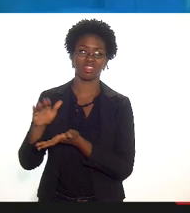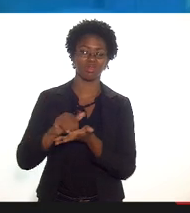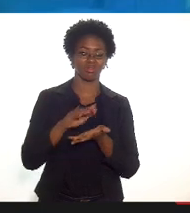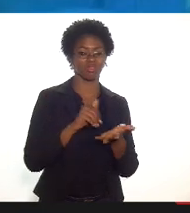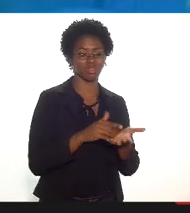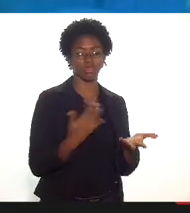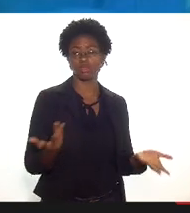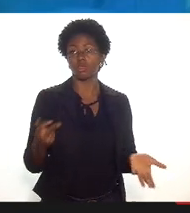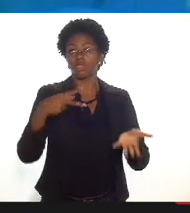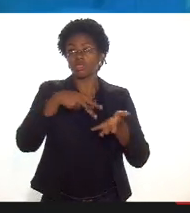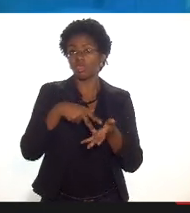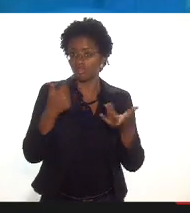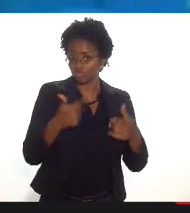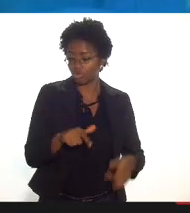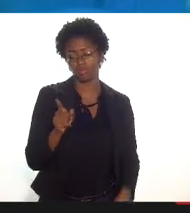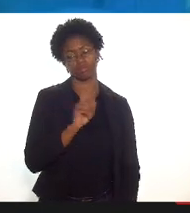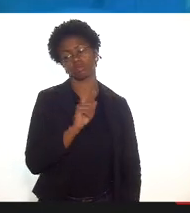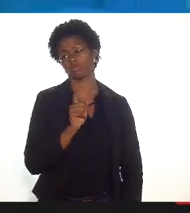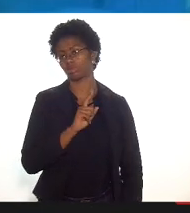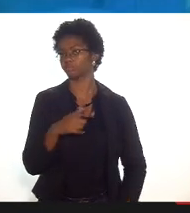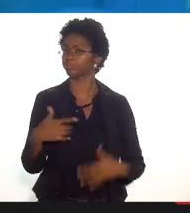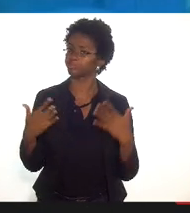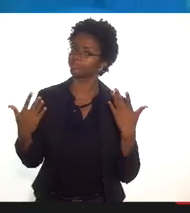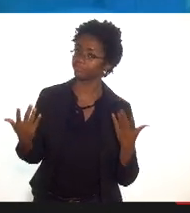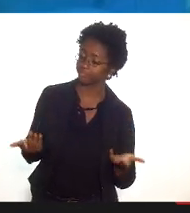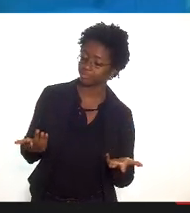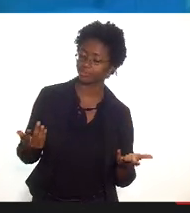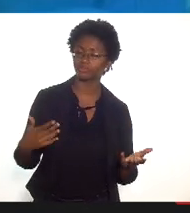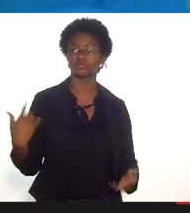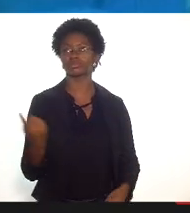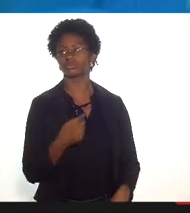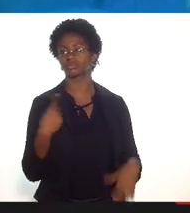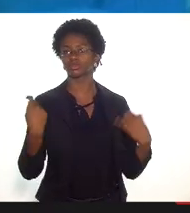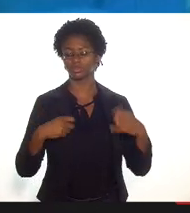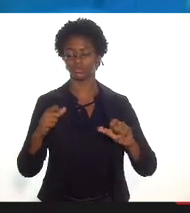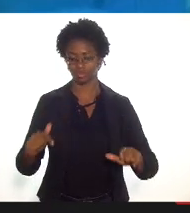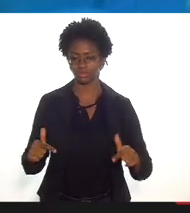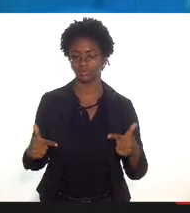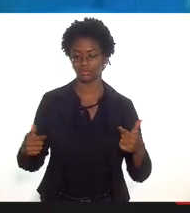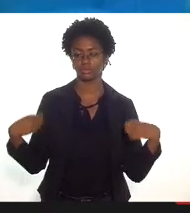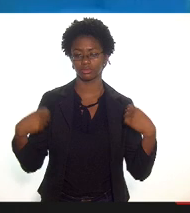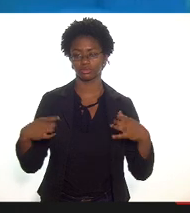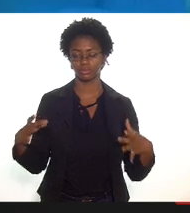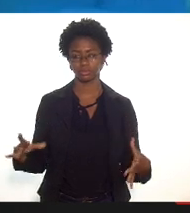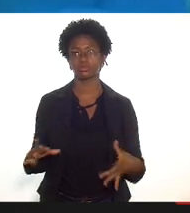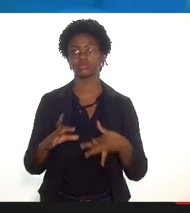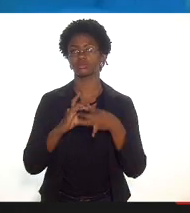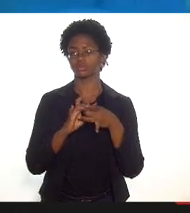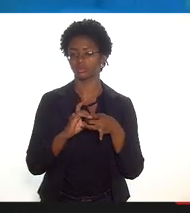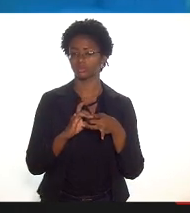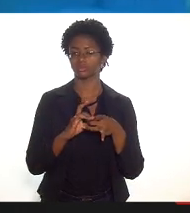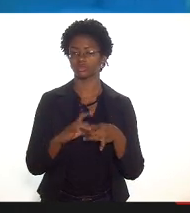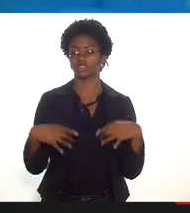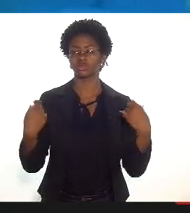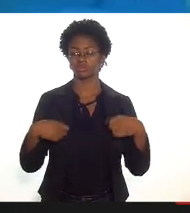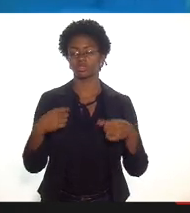bota as pessoas de volta. Ou seja, nós precisamos de uma medida e aí temos que juntar. Aqui no Rio de Janeiro, nós temos que